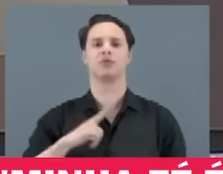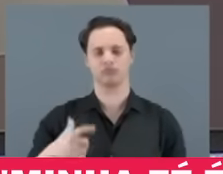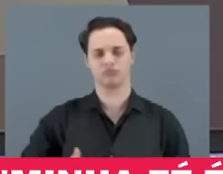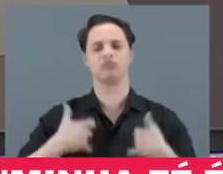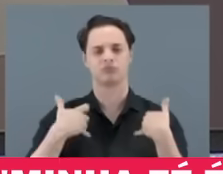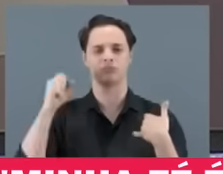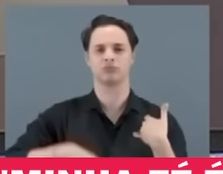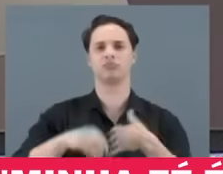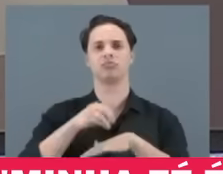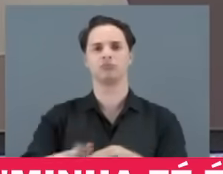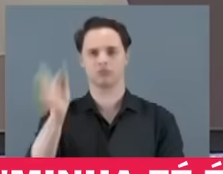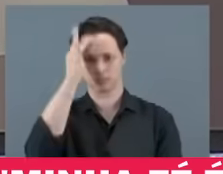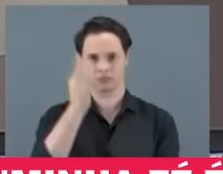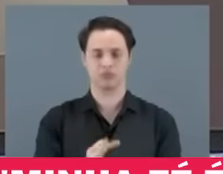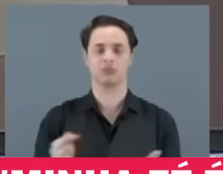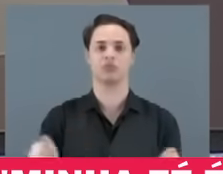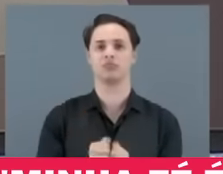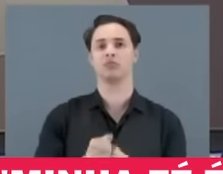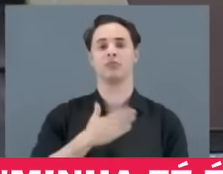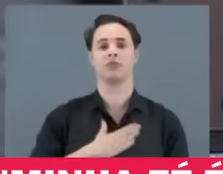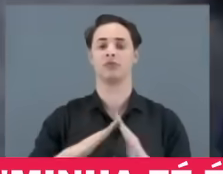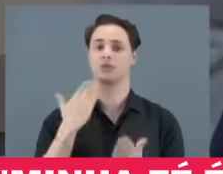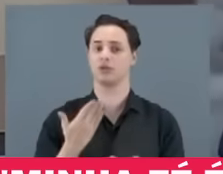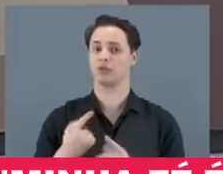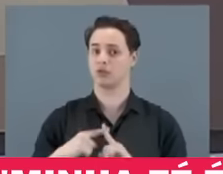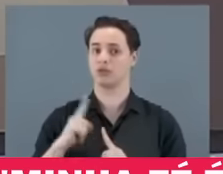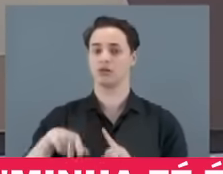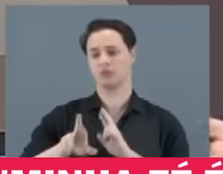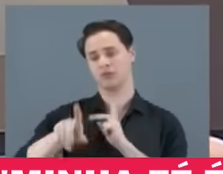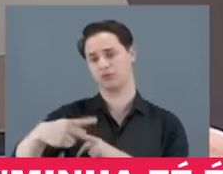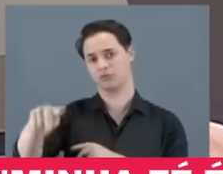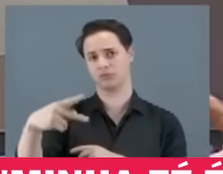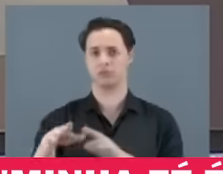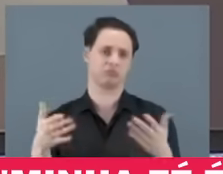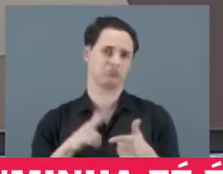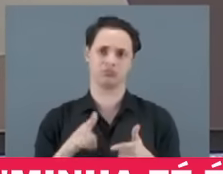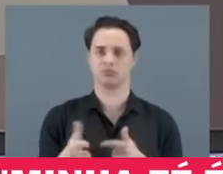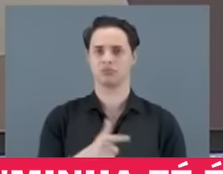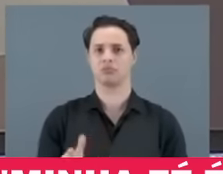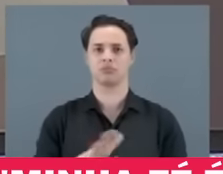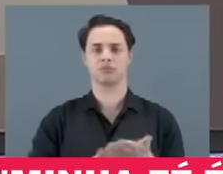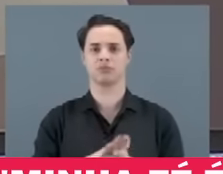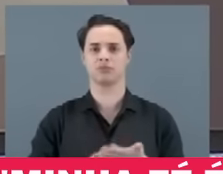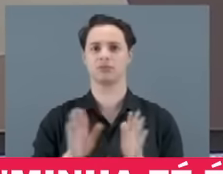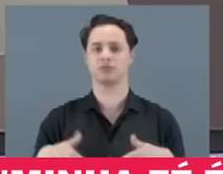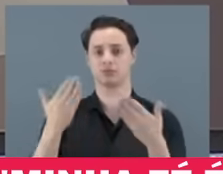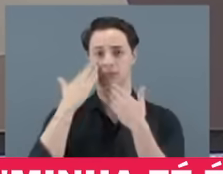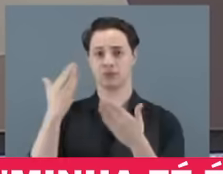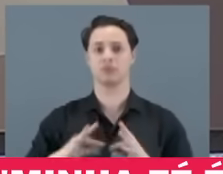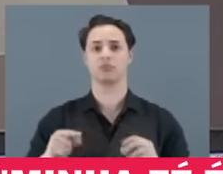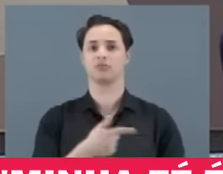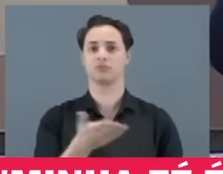orgulho de partilhar a fé com esses irmãos da minha igreja, que provavelmente é diferente da sua e não há nenhum problema em relação a isso. Então, muito obrigado a